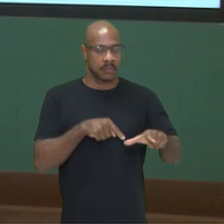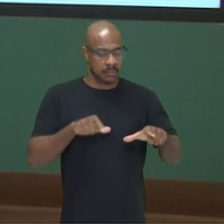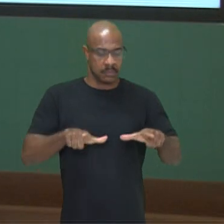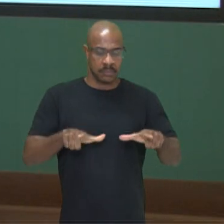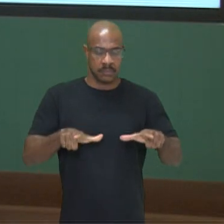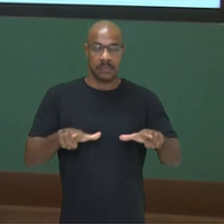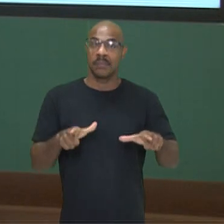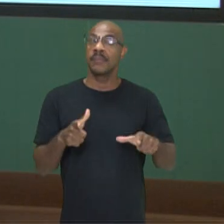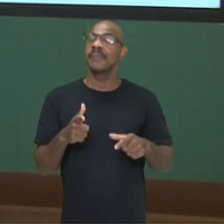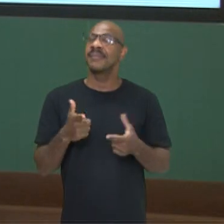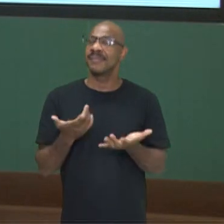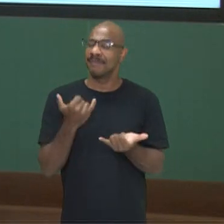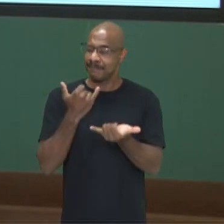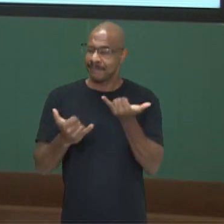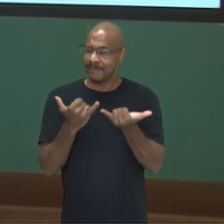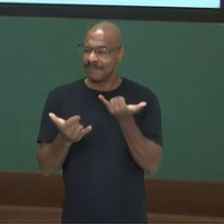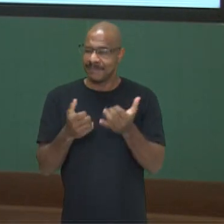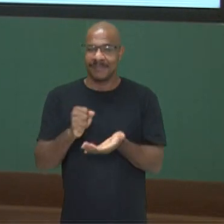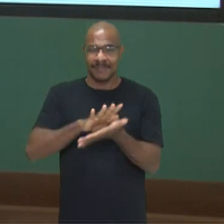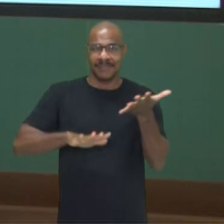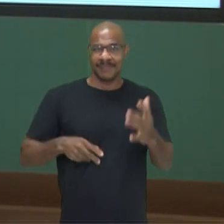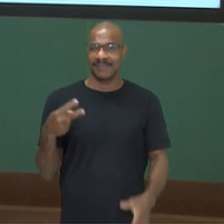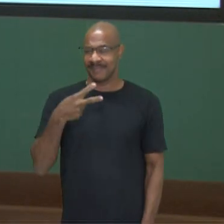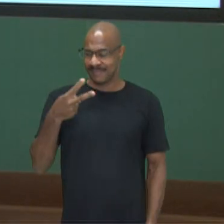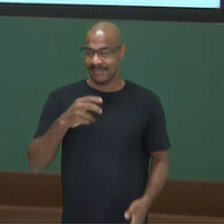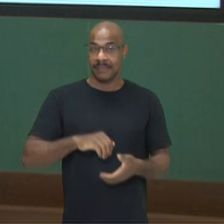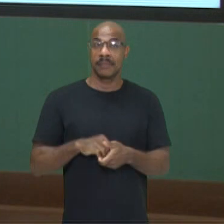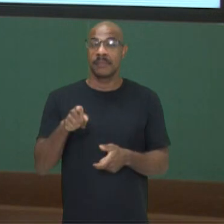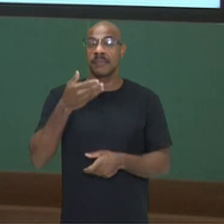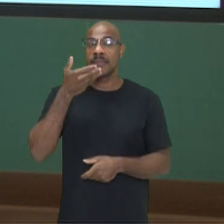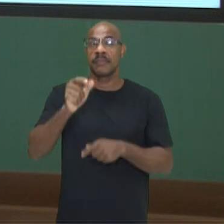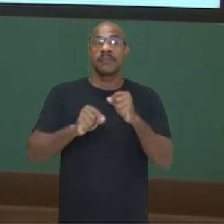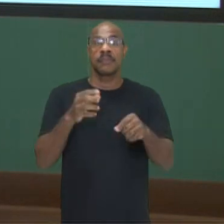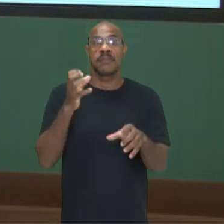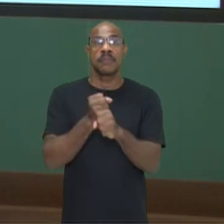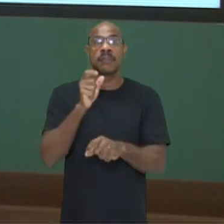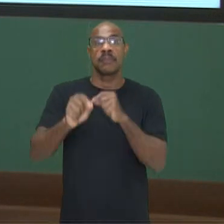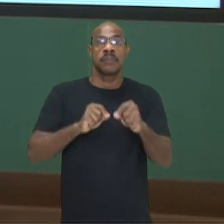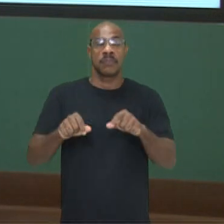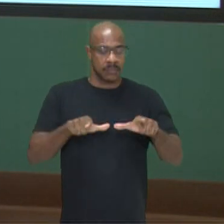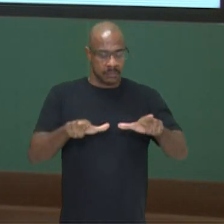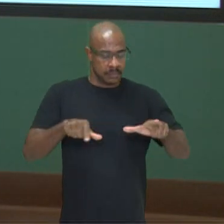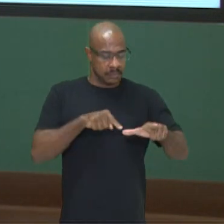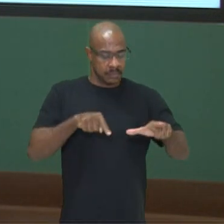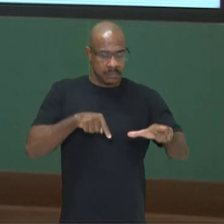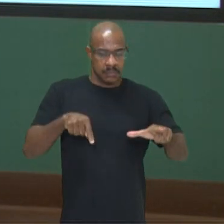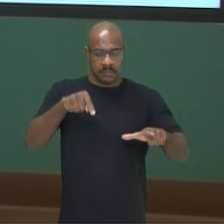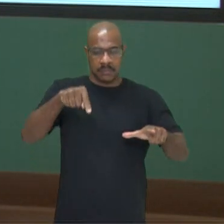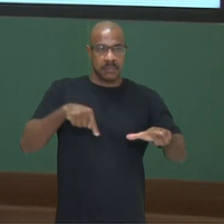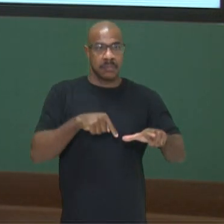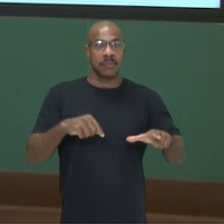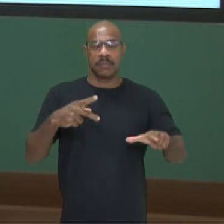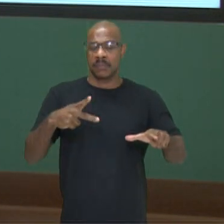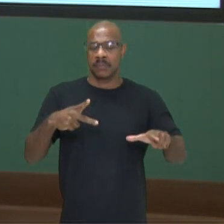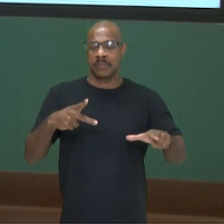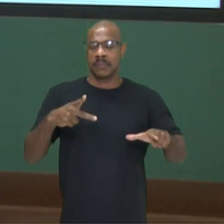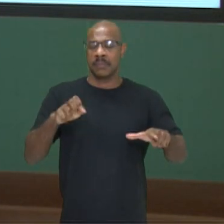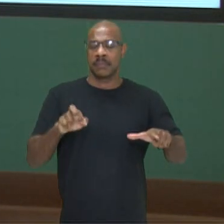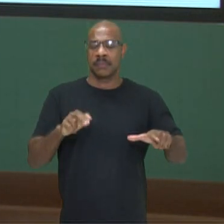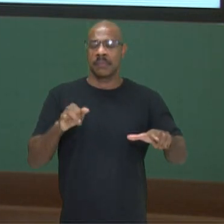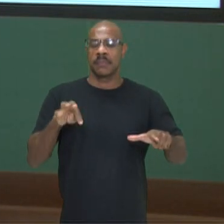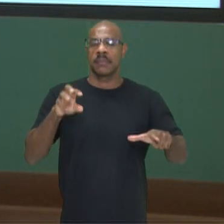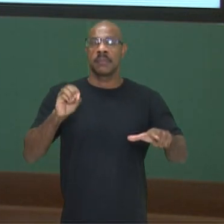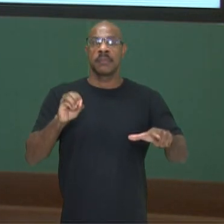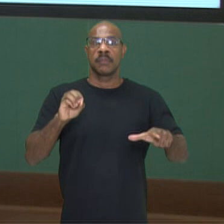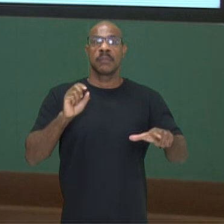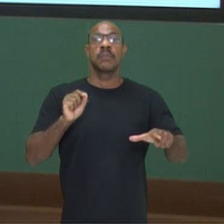bem parecido com o exercício anterior, só que ele pede para você calcular o perímetro. Você se lembra o que é o